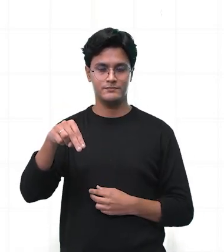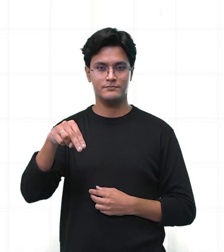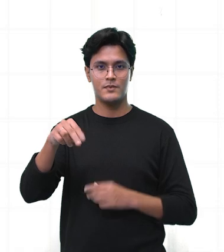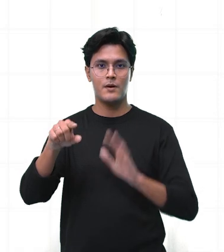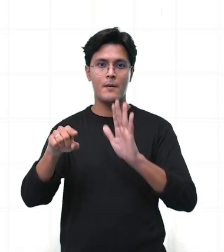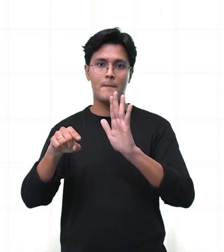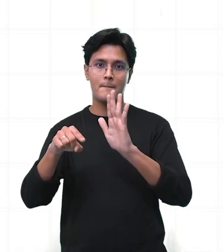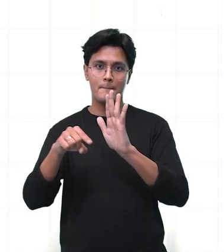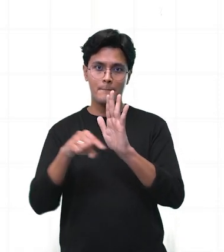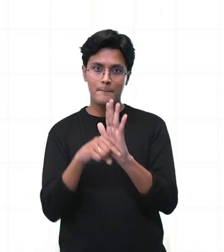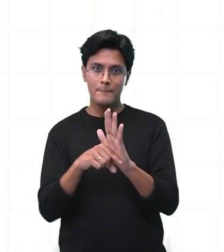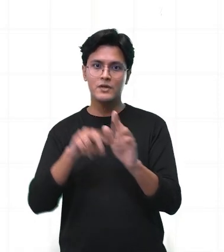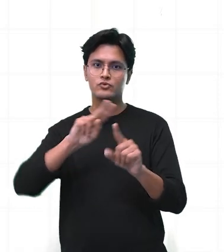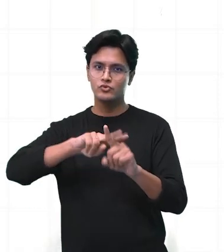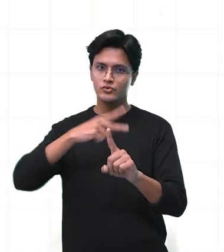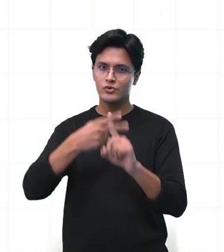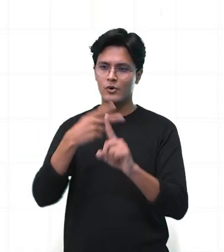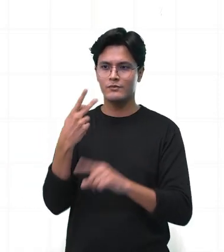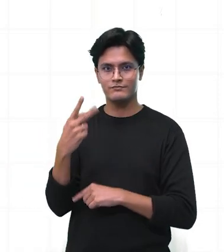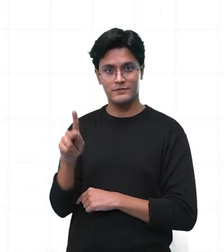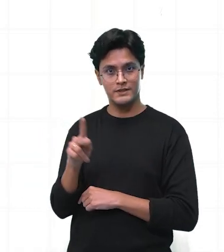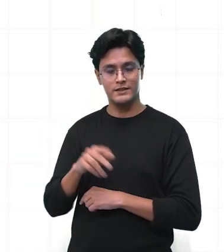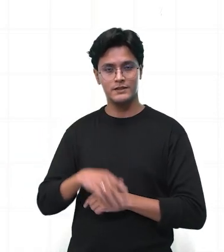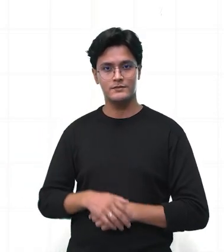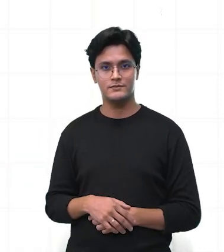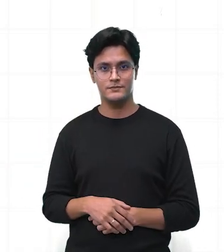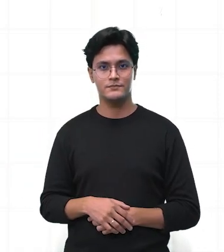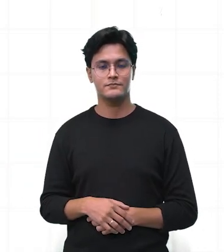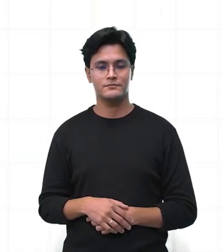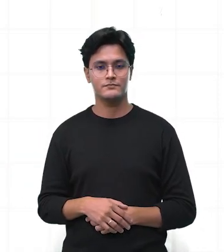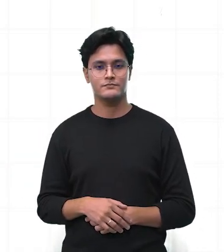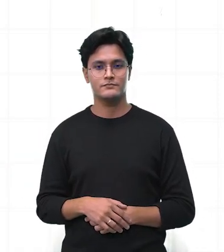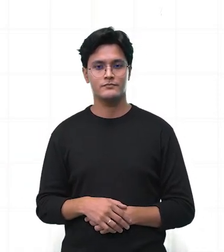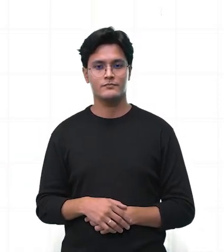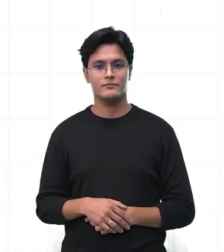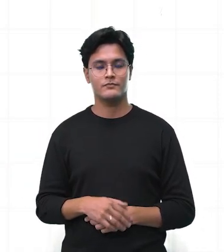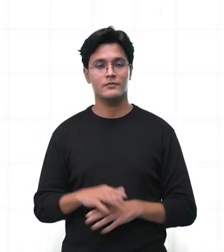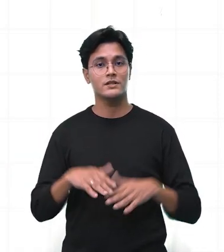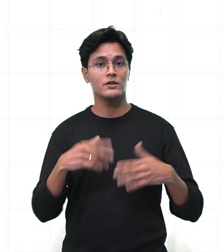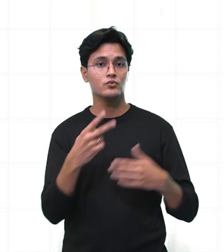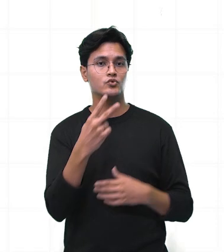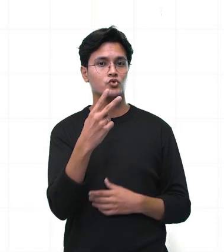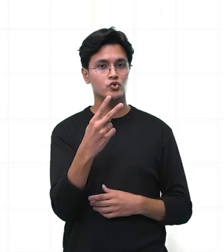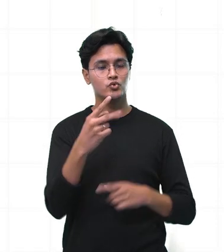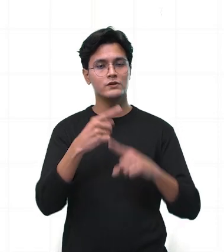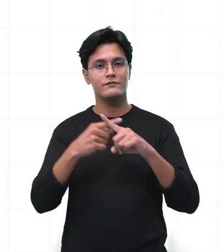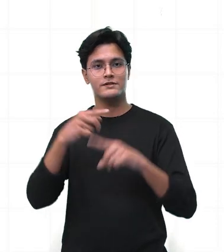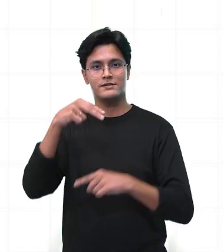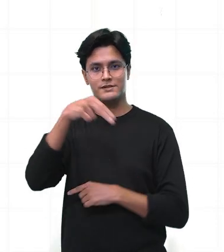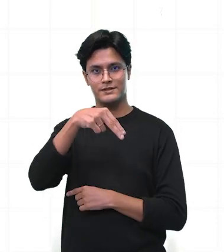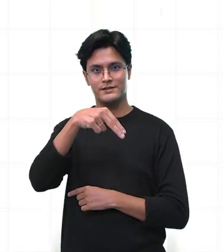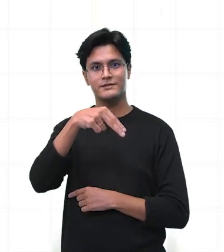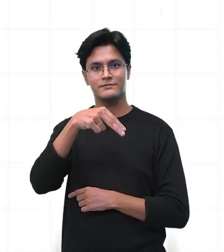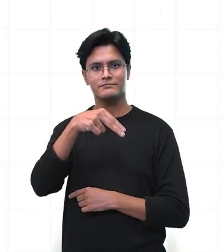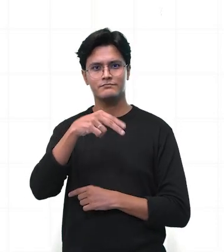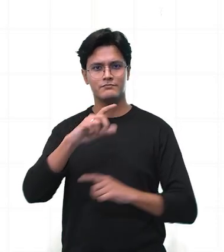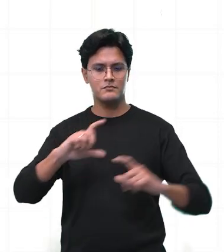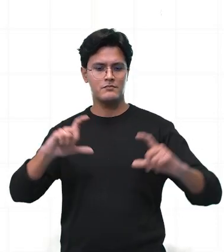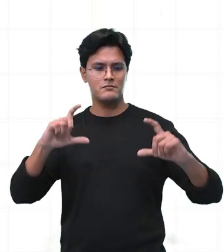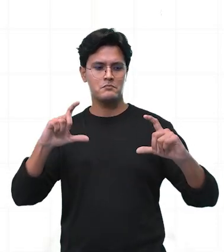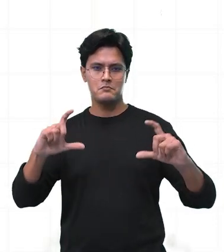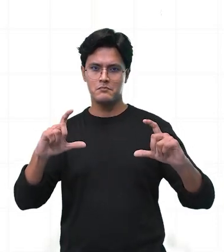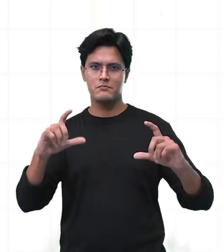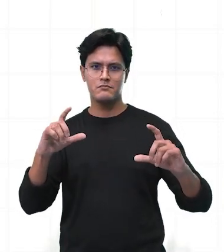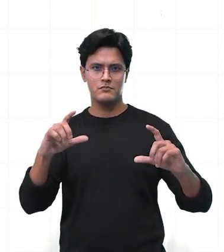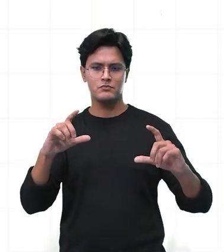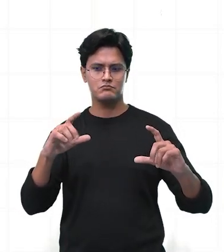menos o dobro dele mesmo. O dobro de n, 2 vezes n. Pronto. Olha que linda essa expressão. Então,